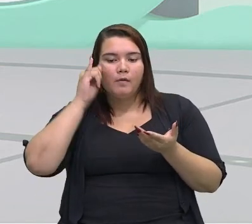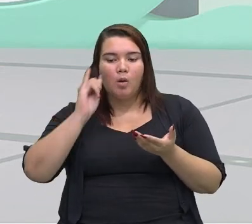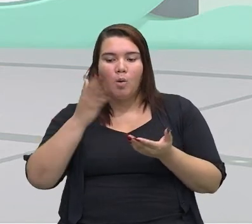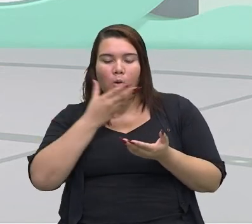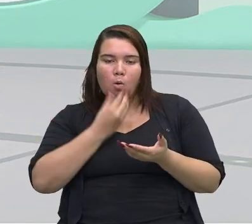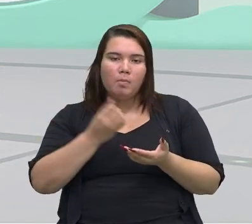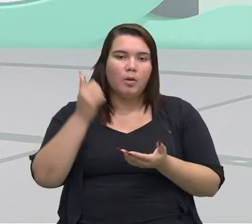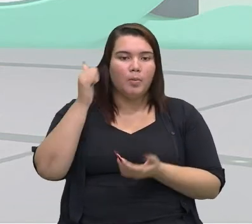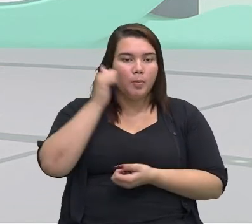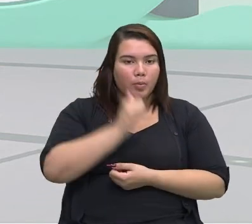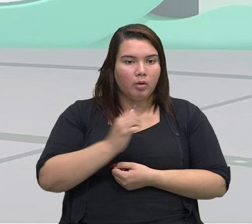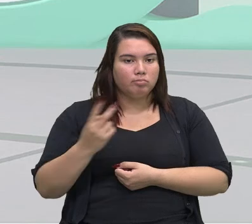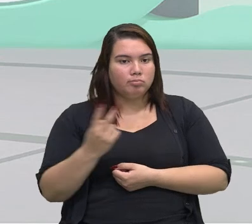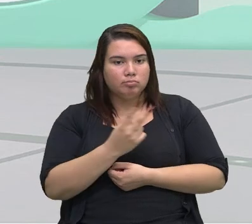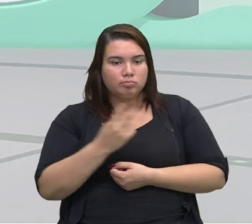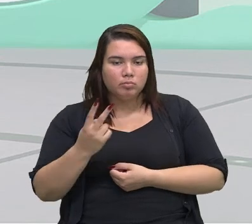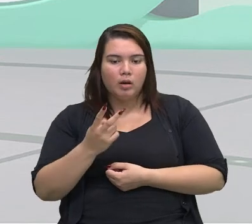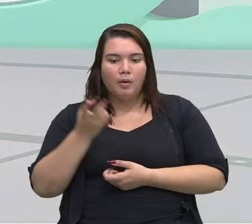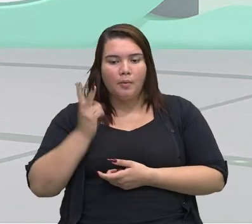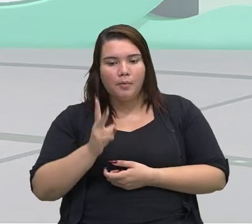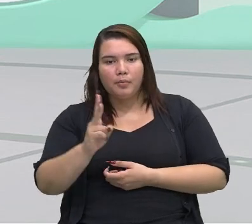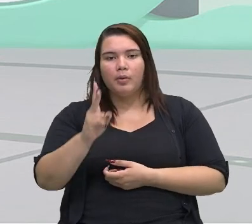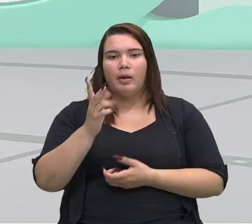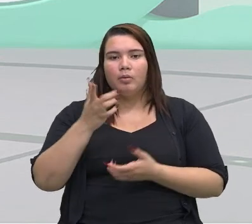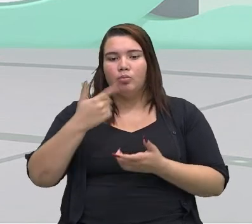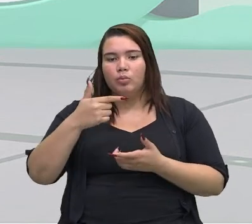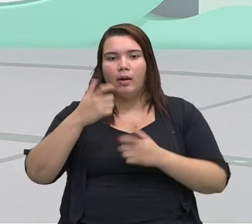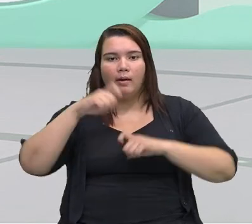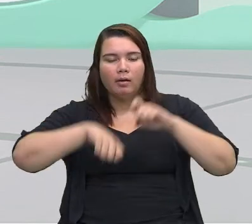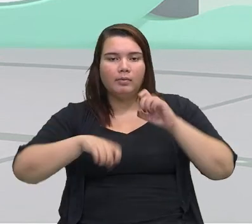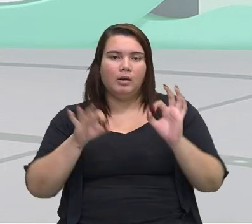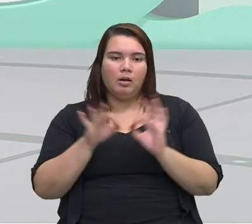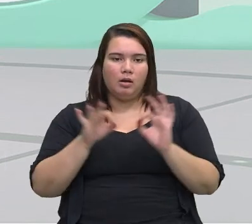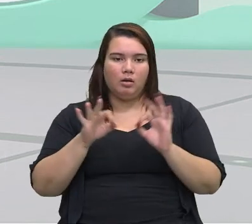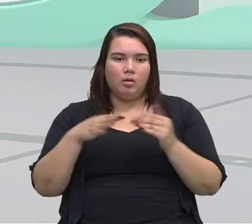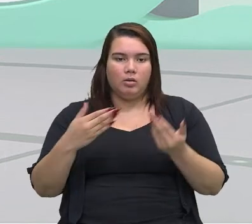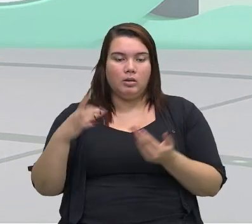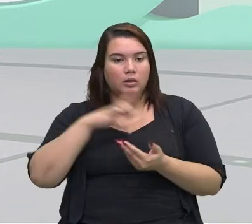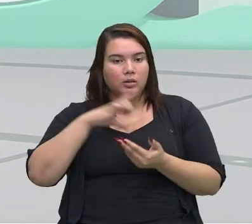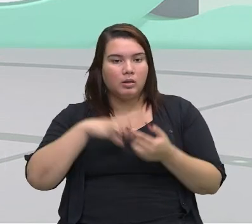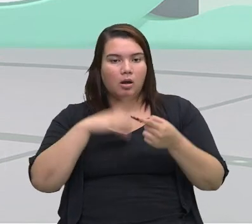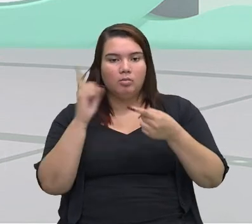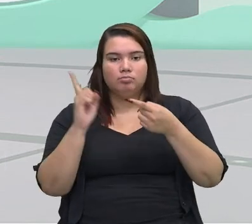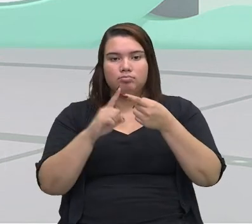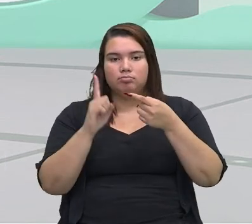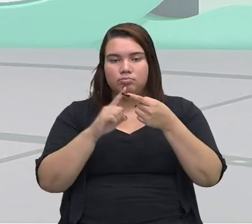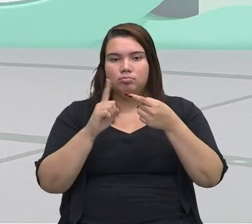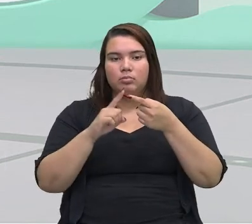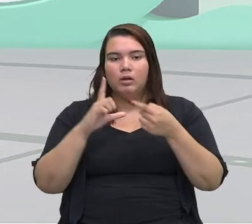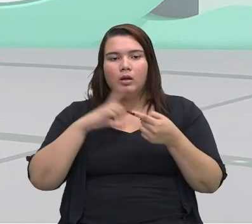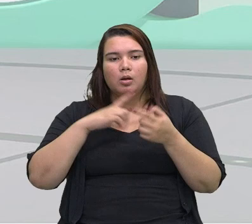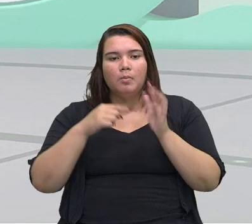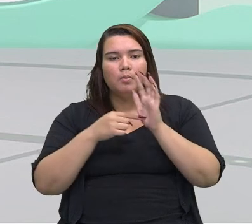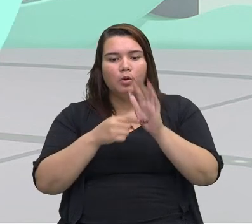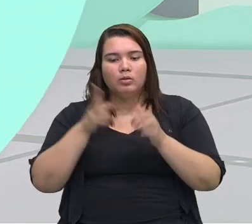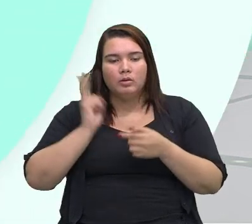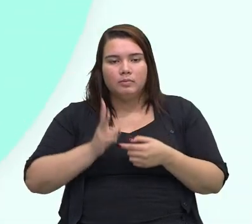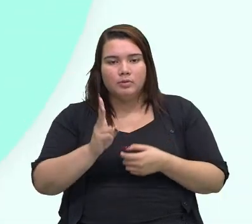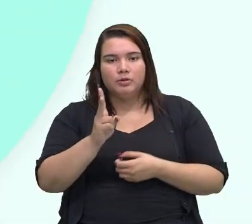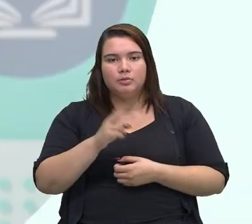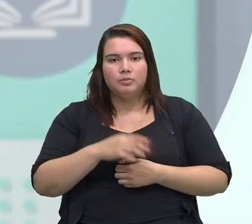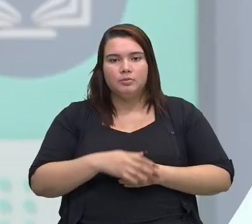nem o homem possam continuar férteis. Então, o que vai acontecer? Nós temos ali esses métodos